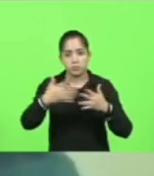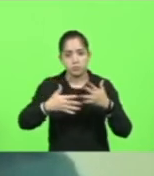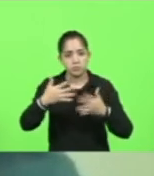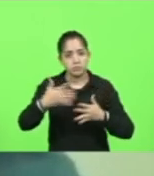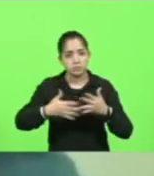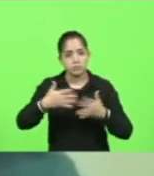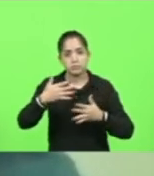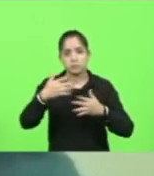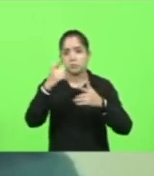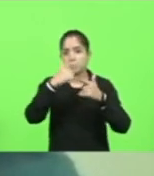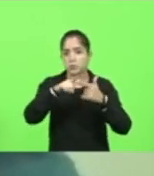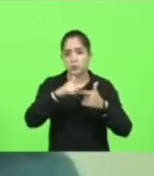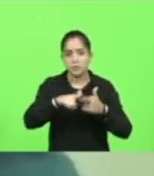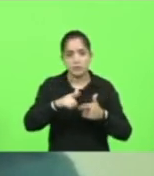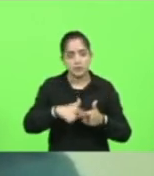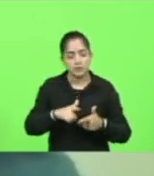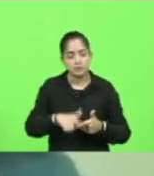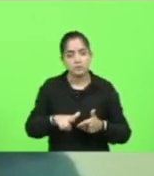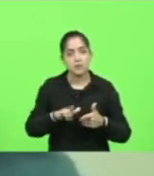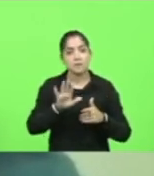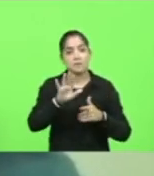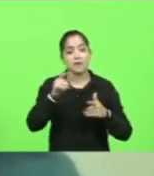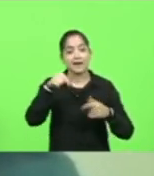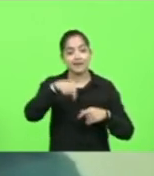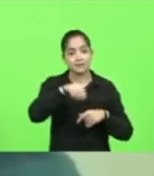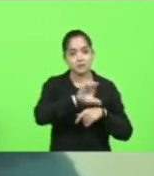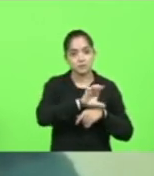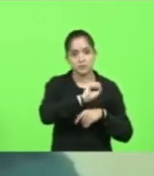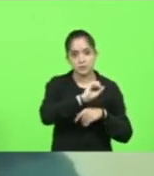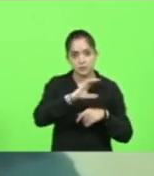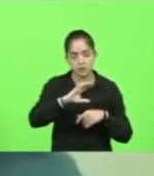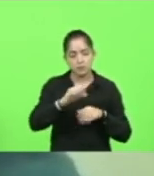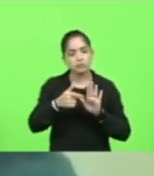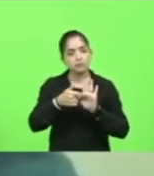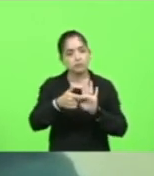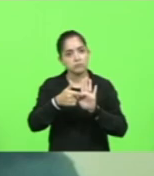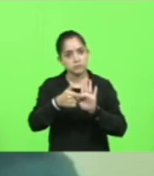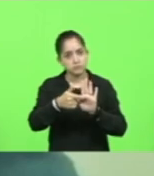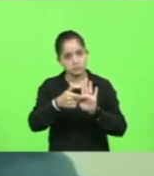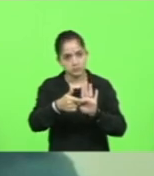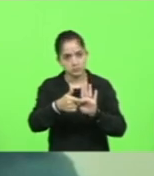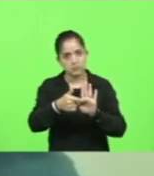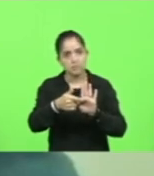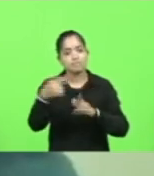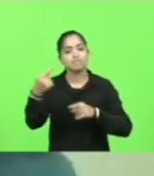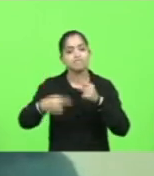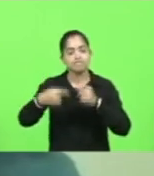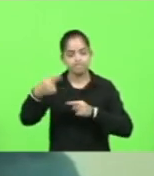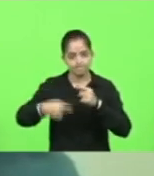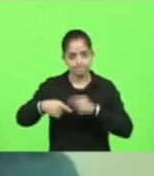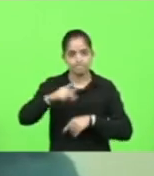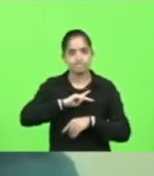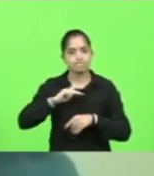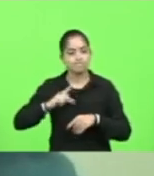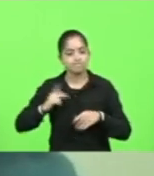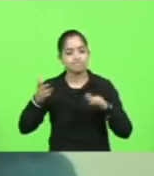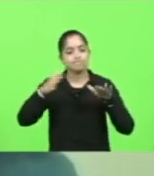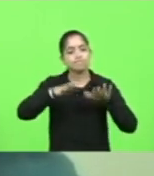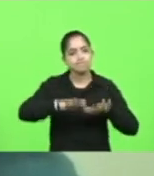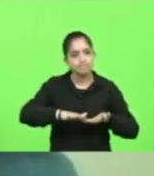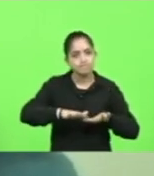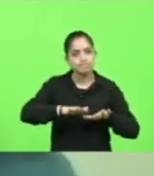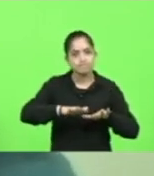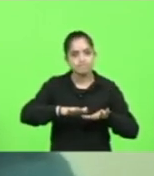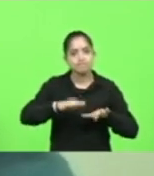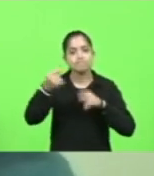e nós precisamos aqui nós aqui de Santa Catarina mostrar aquele políticas públicas inclusivas políticas